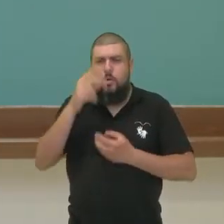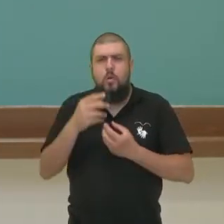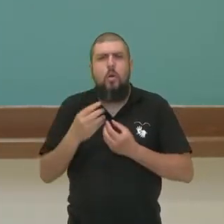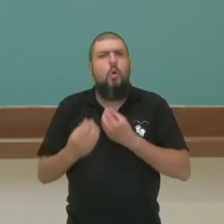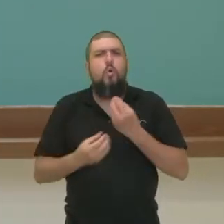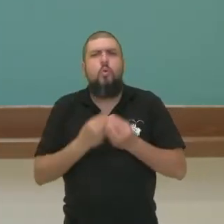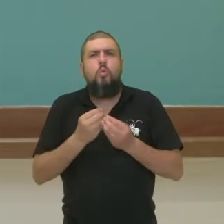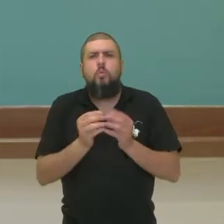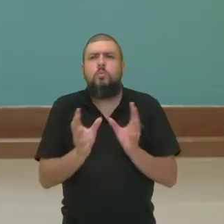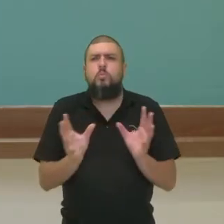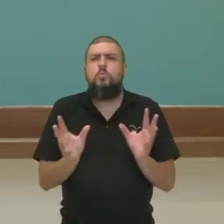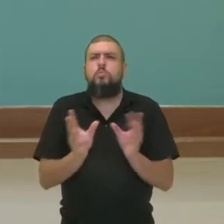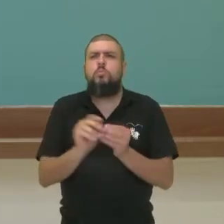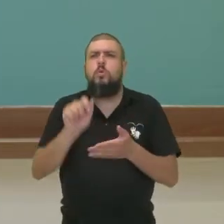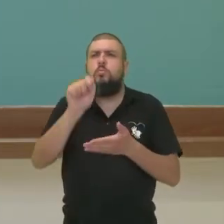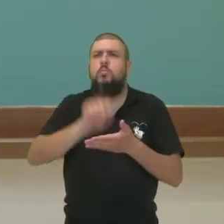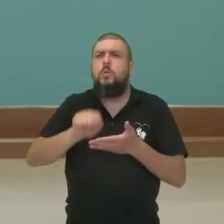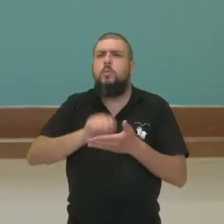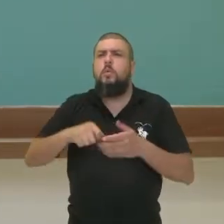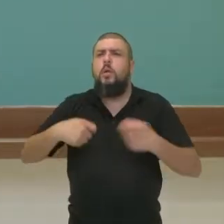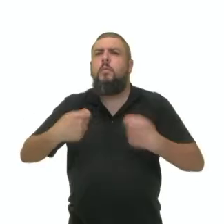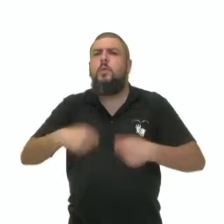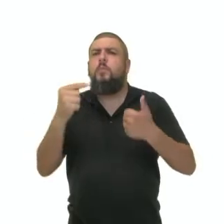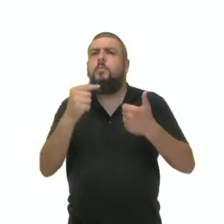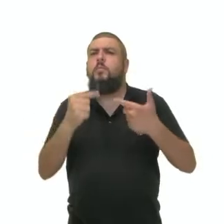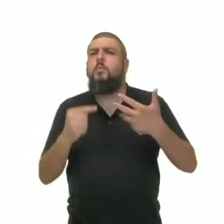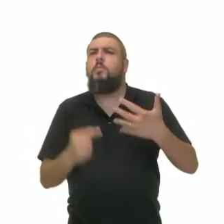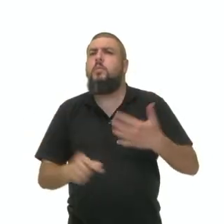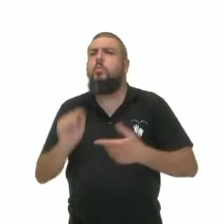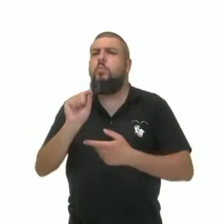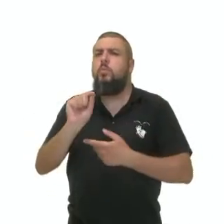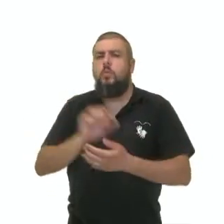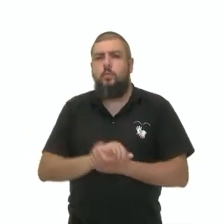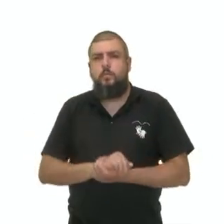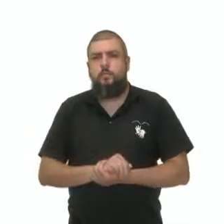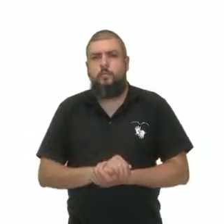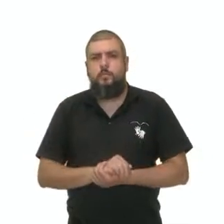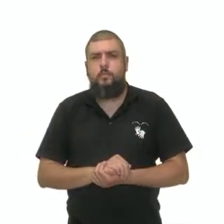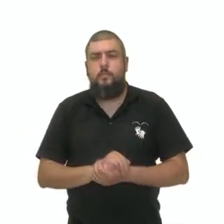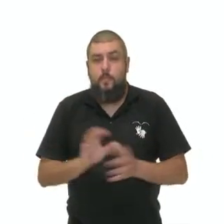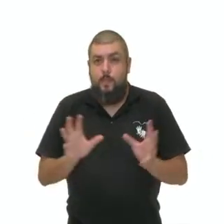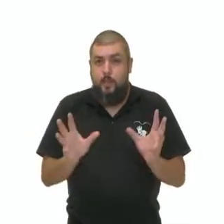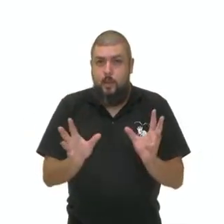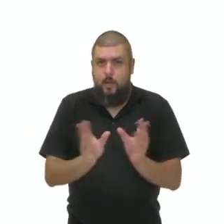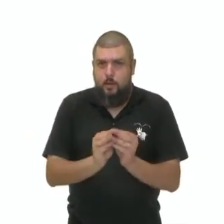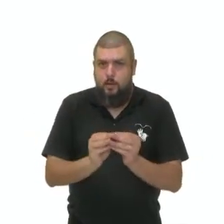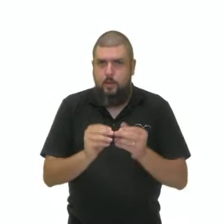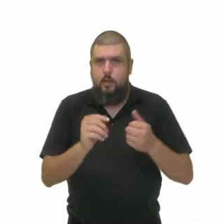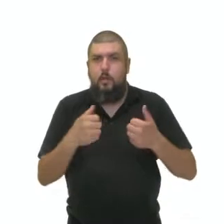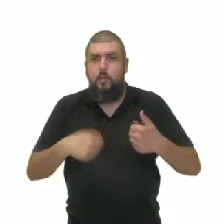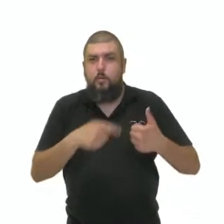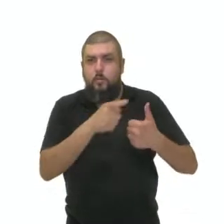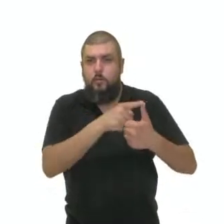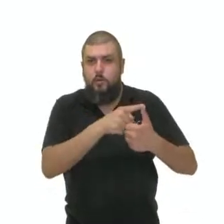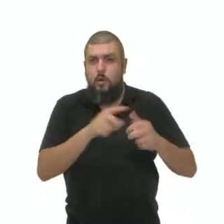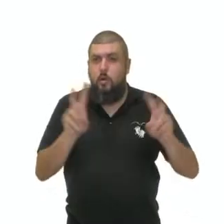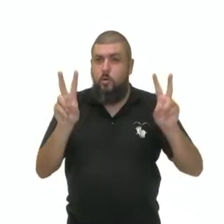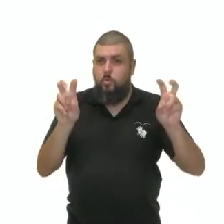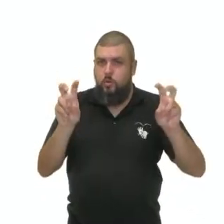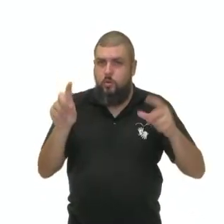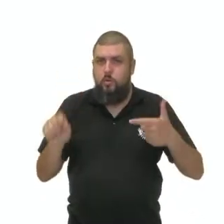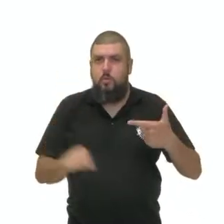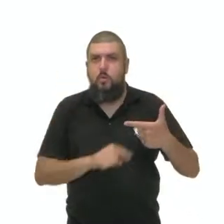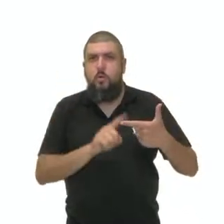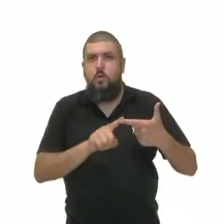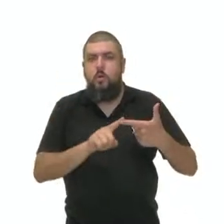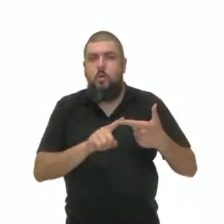estrutura de uma resenha? Bora lá então, né? Uma resenha ela deve conter o título, ela deve conter a